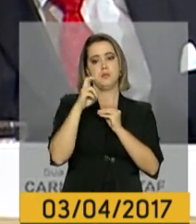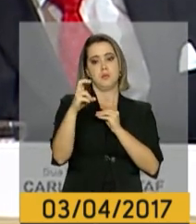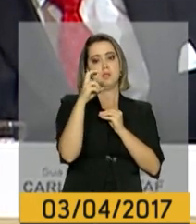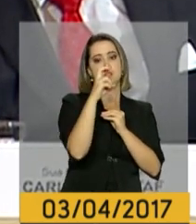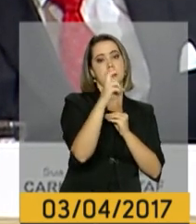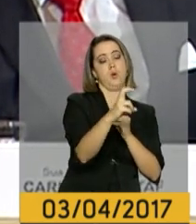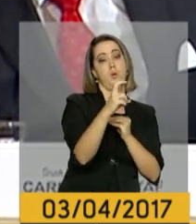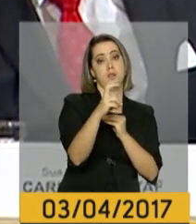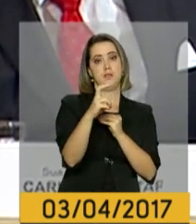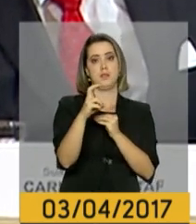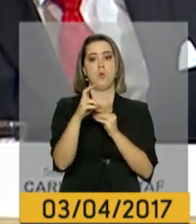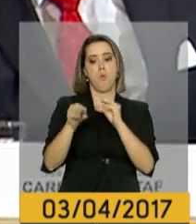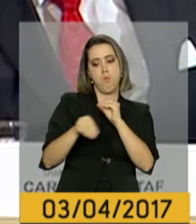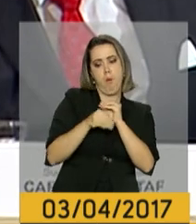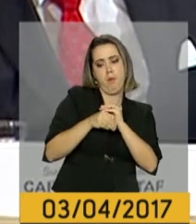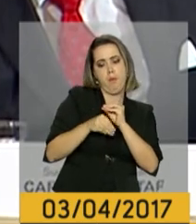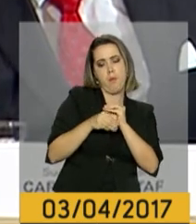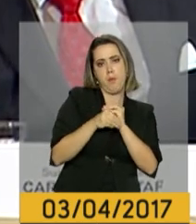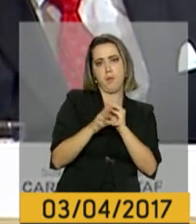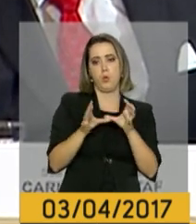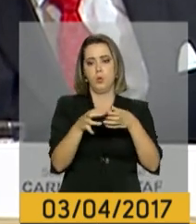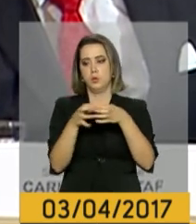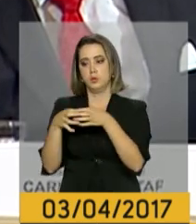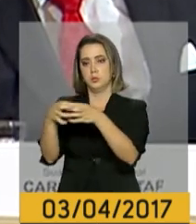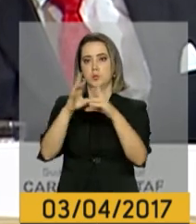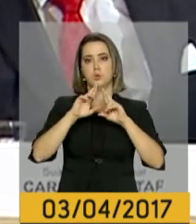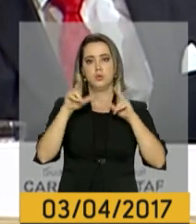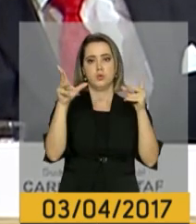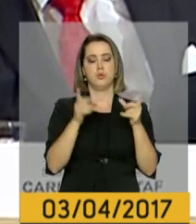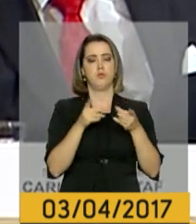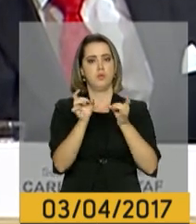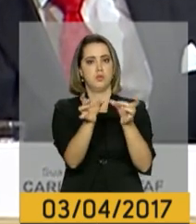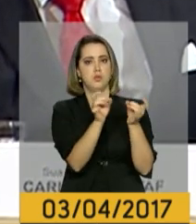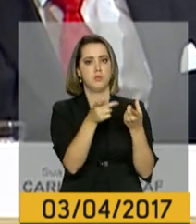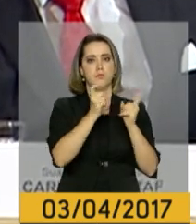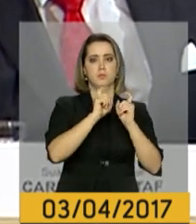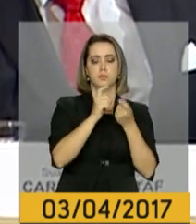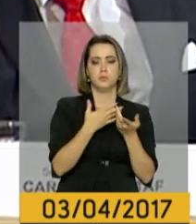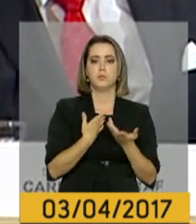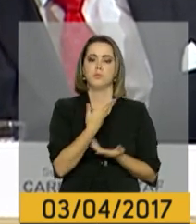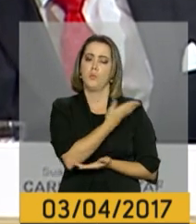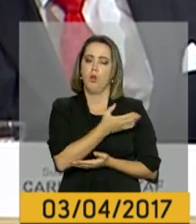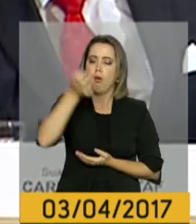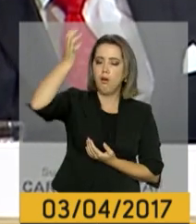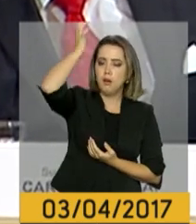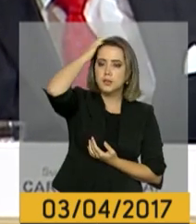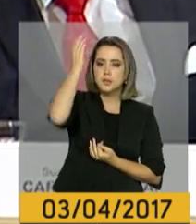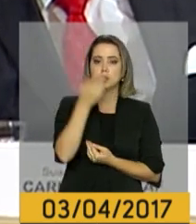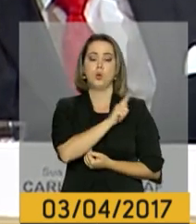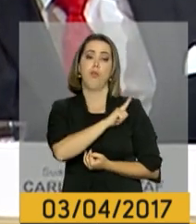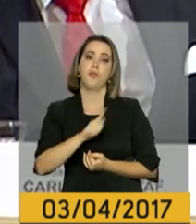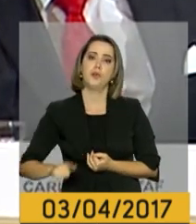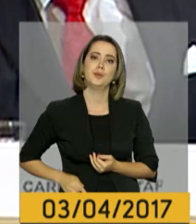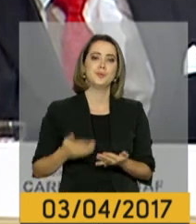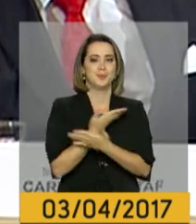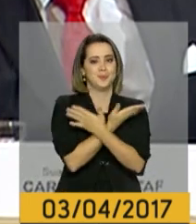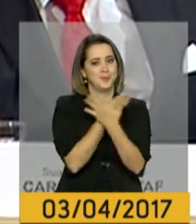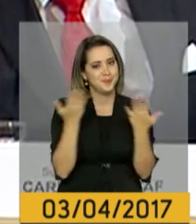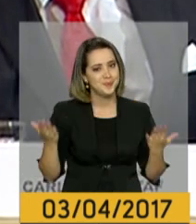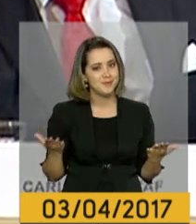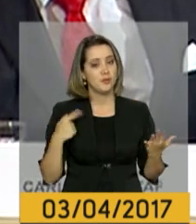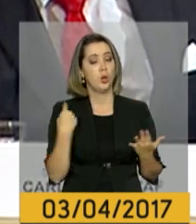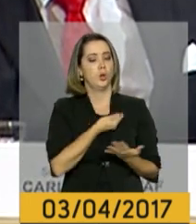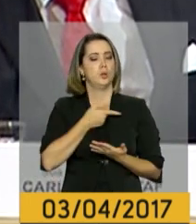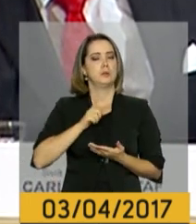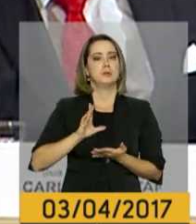apenas 48, mas 55 setores. Majestade, governador, senhoras e senhores, nós temos